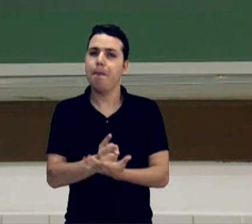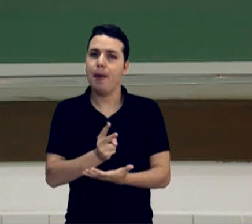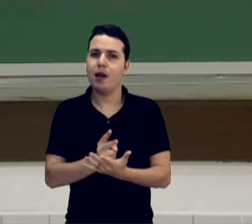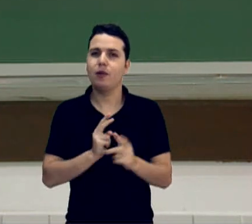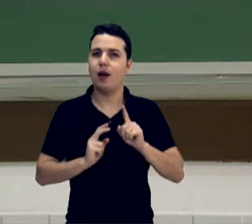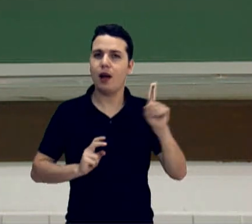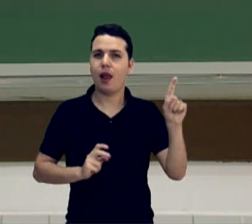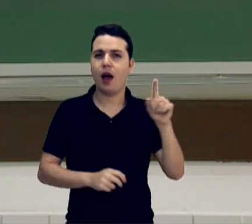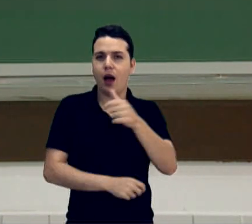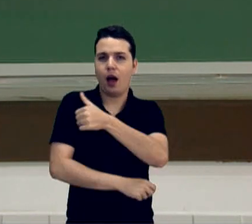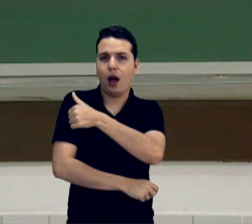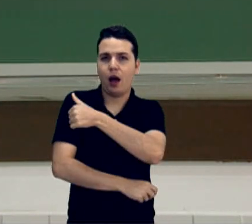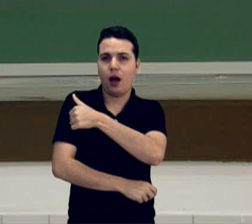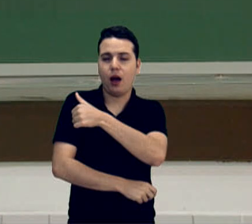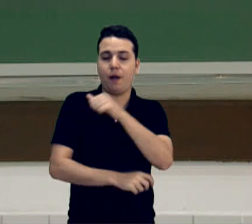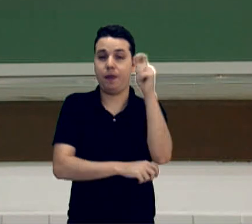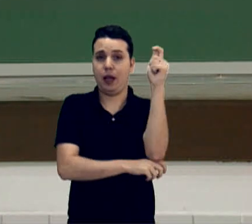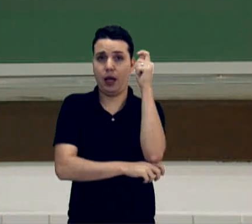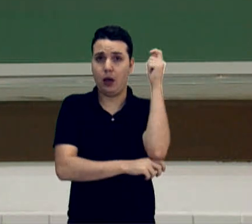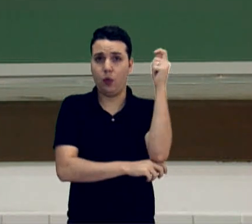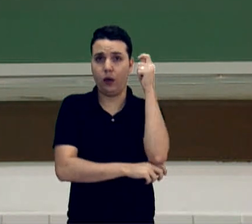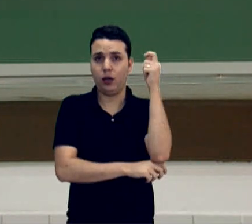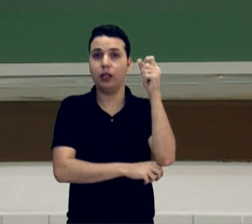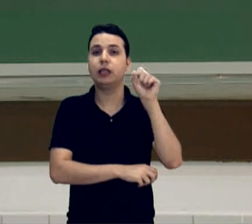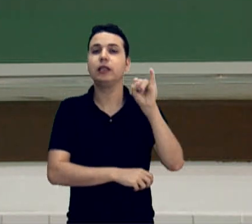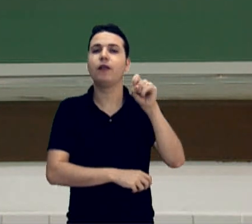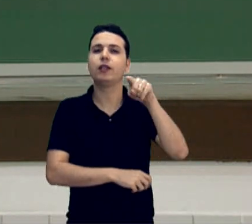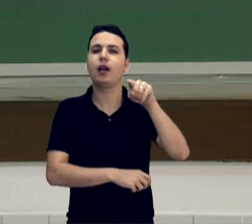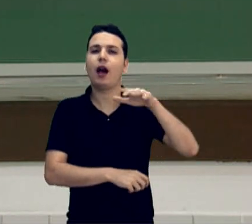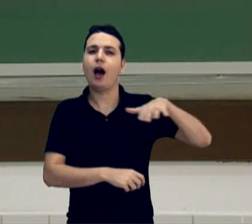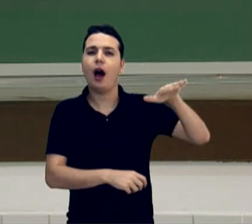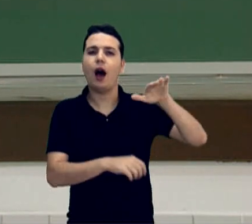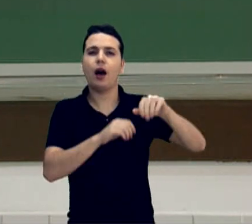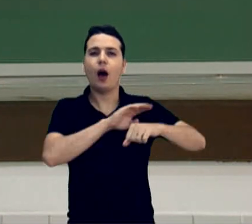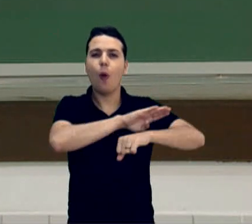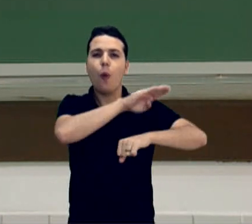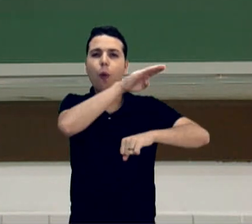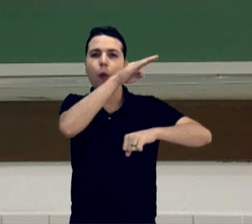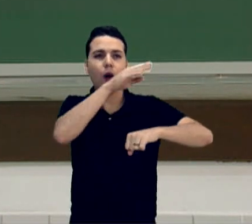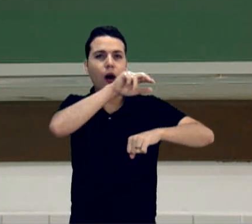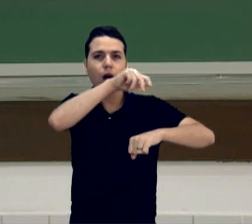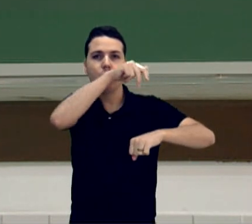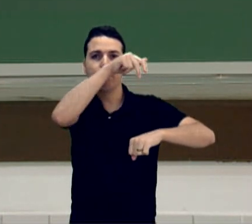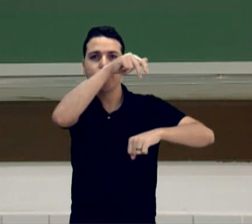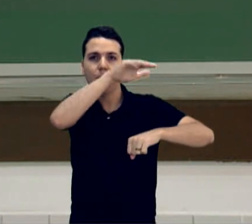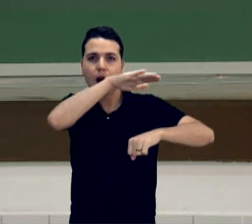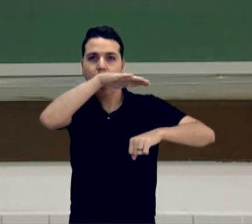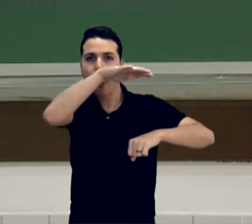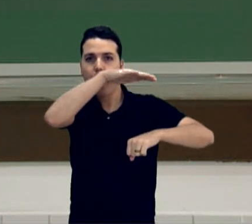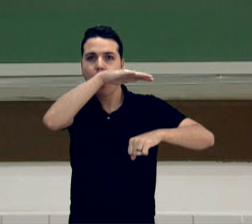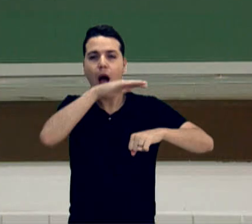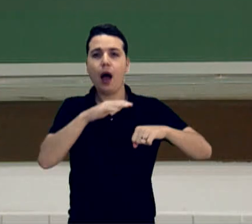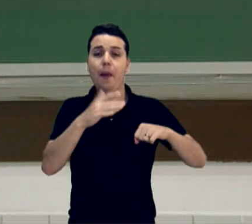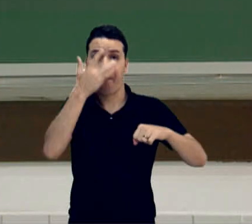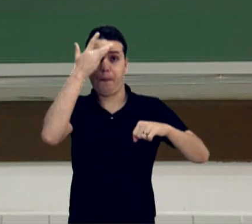Sul, se você pegar uma região do Planalto, né, você observa que as pessoas fielmente fazem o 2 e